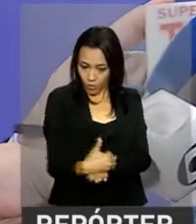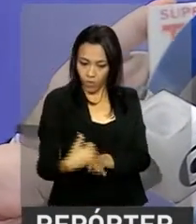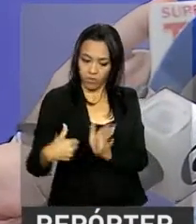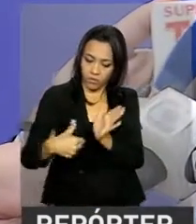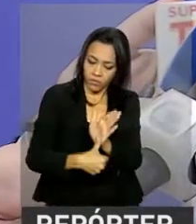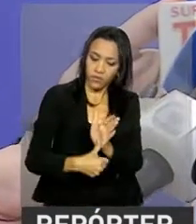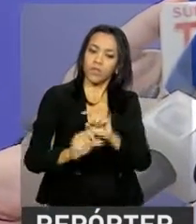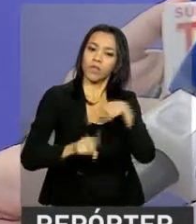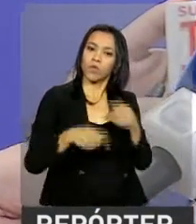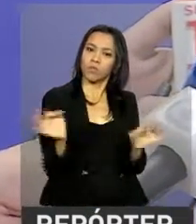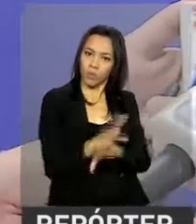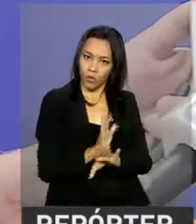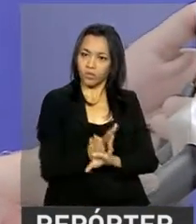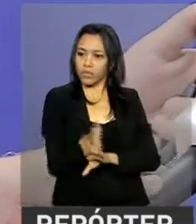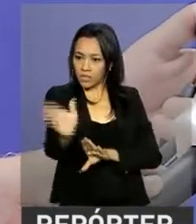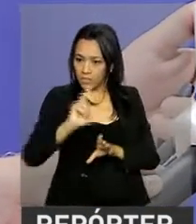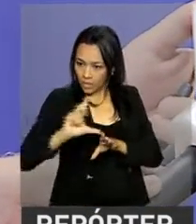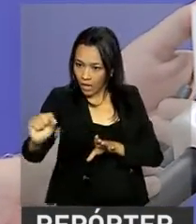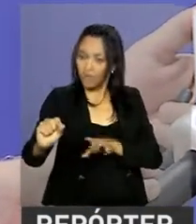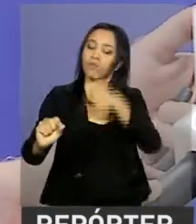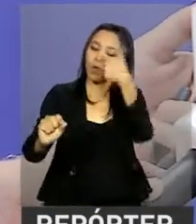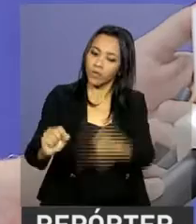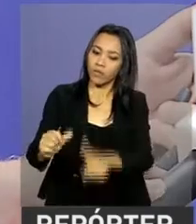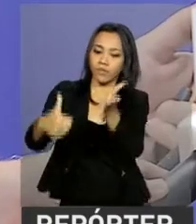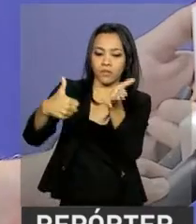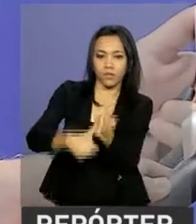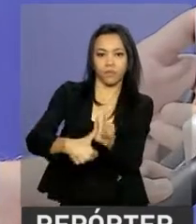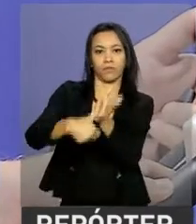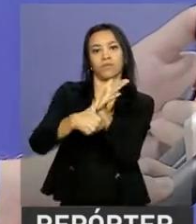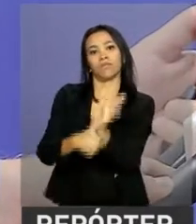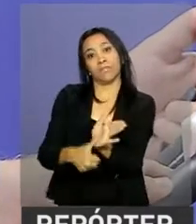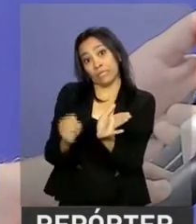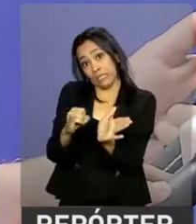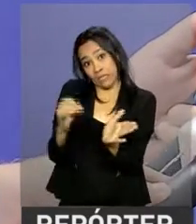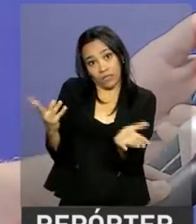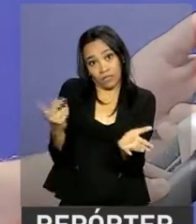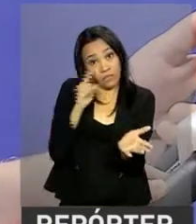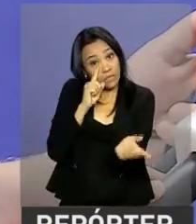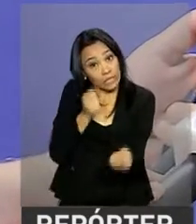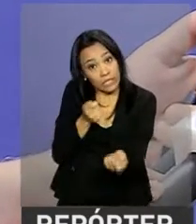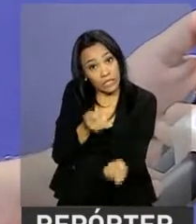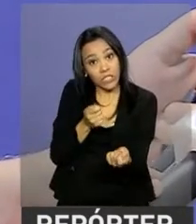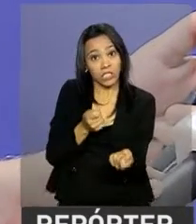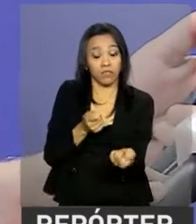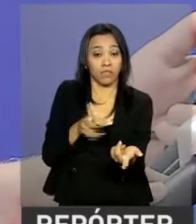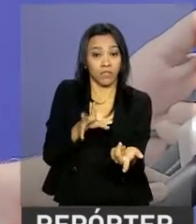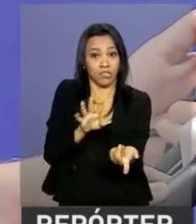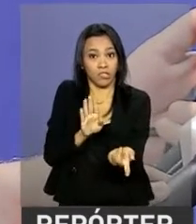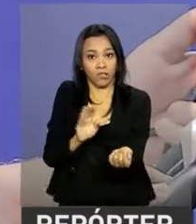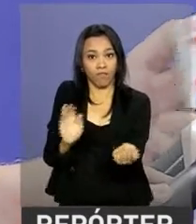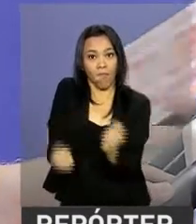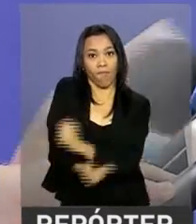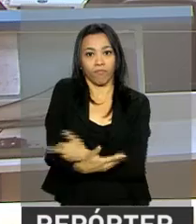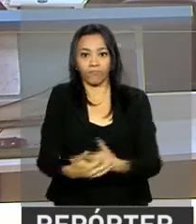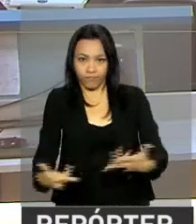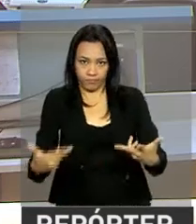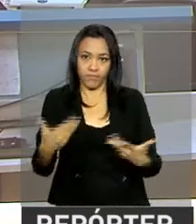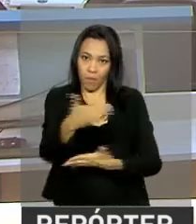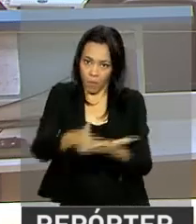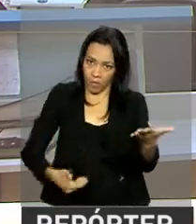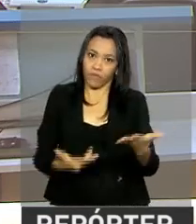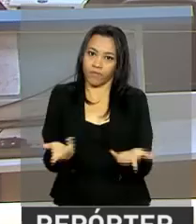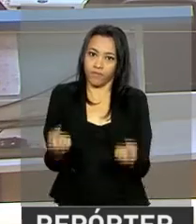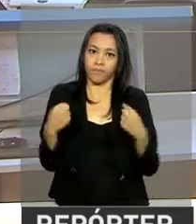ou posteriormente para a identificação de eventual tentativa de fraude a prova do enem